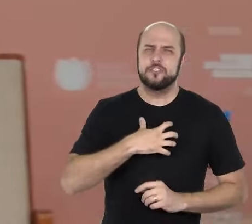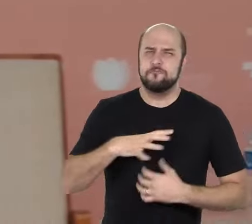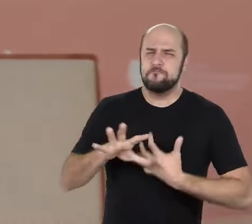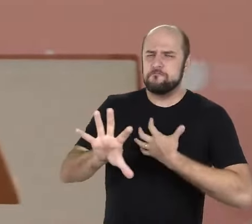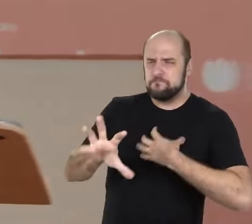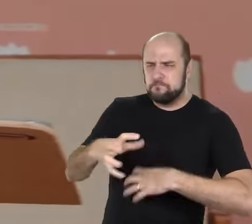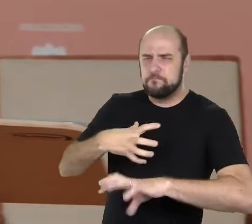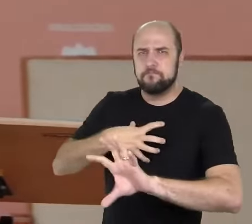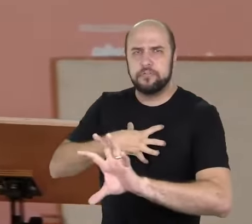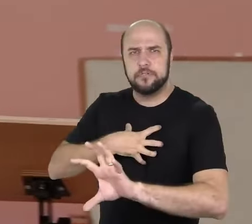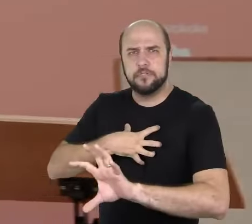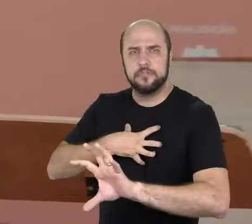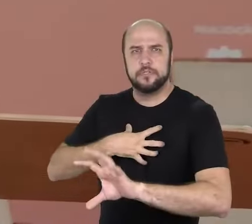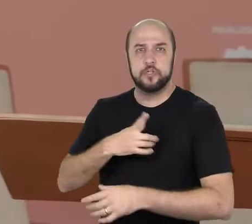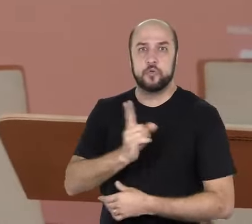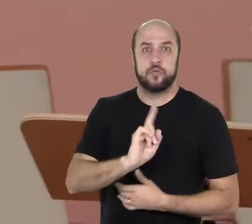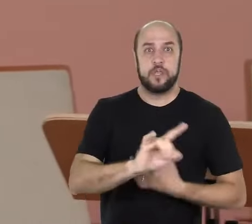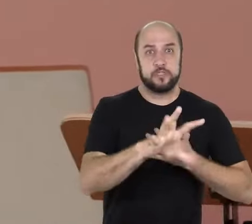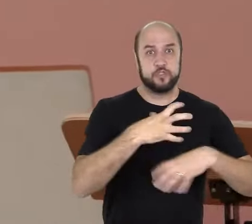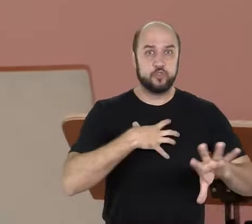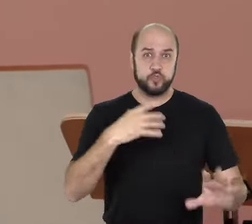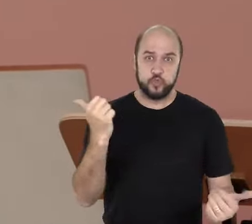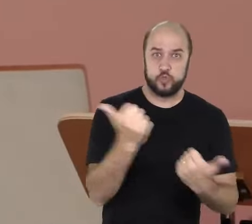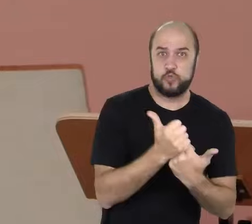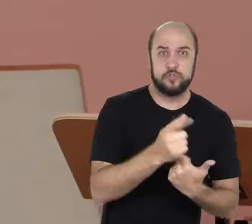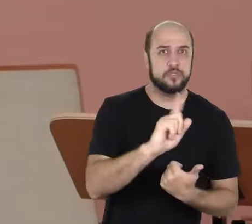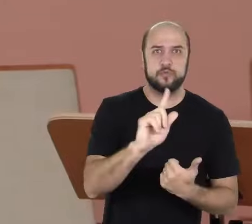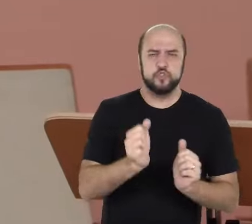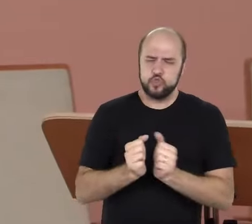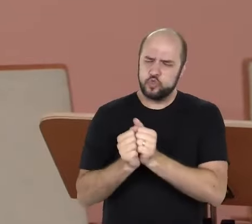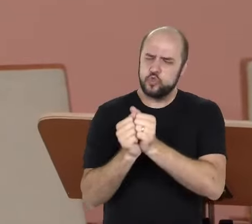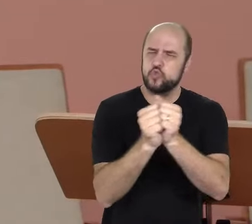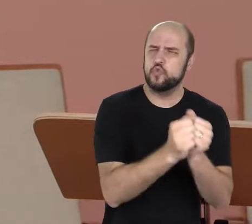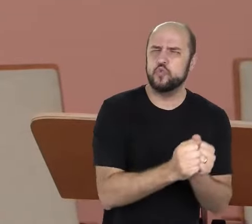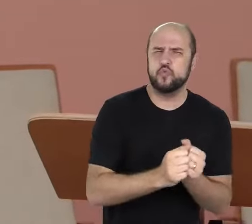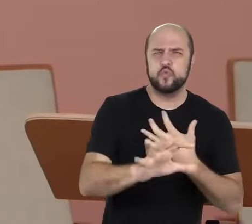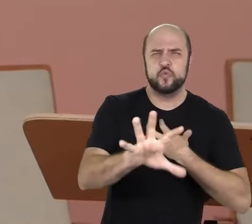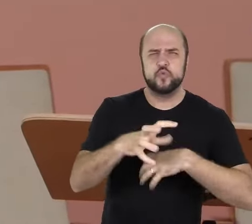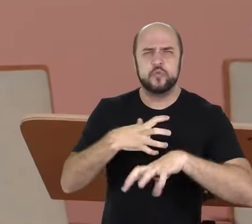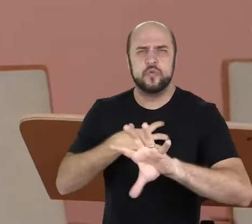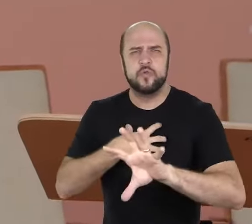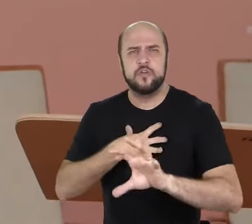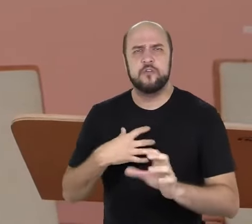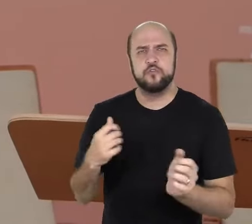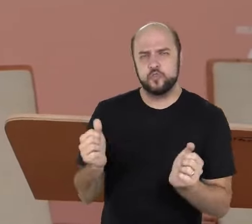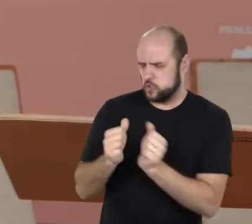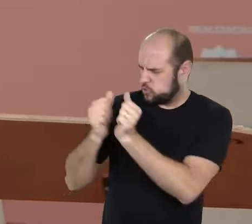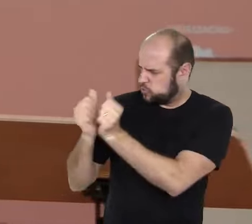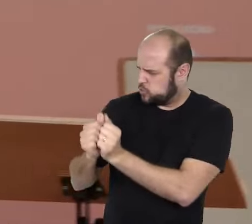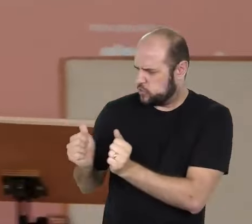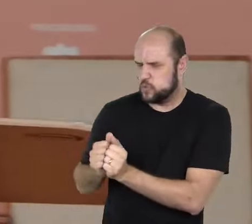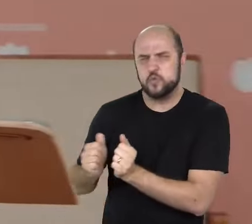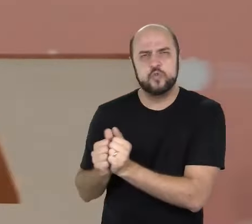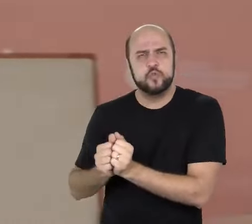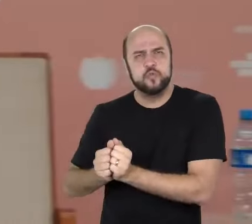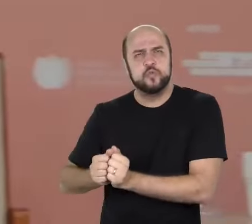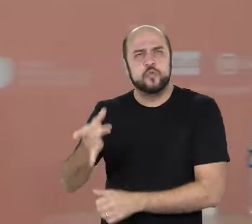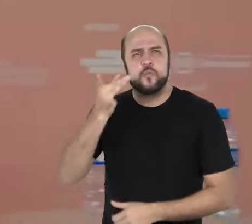comigo. Então empatia não é sentir a dor do outro, é sentir a dor com o outro. É estar do lado, é